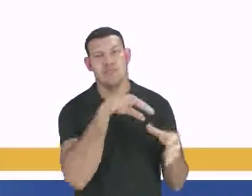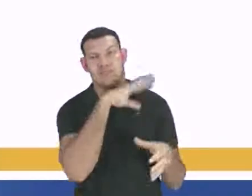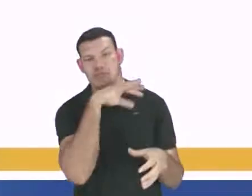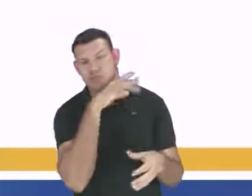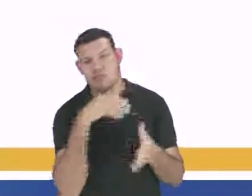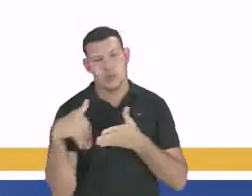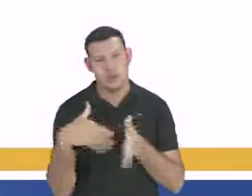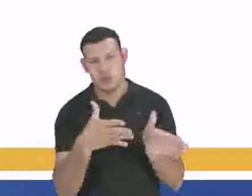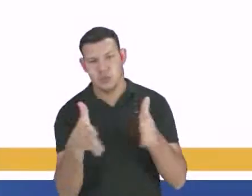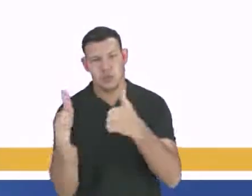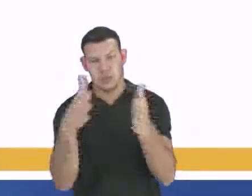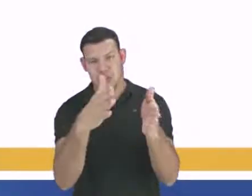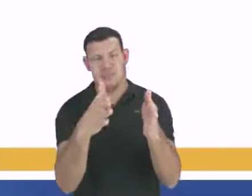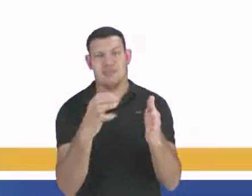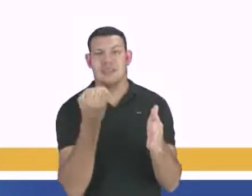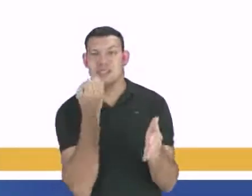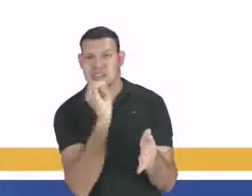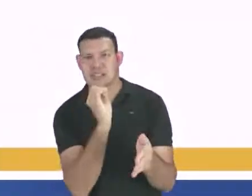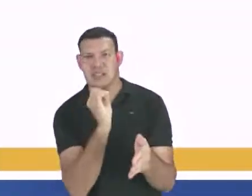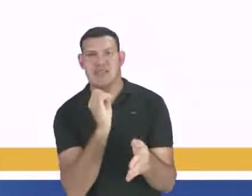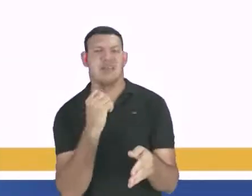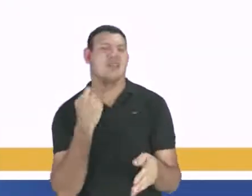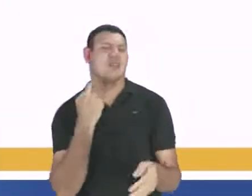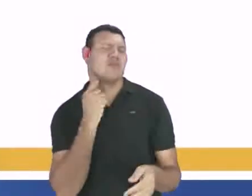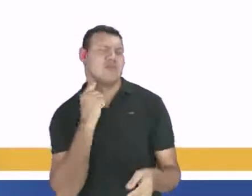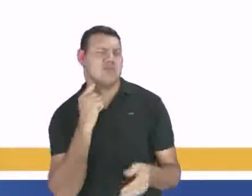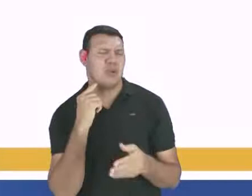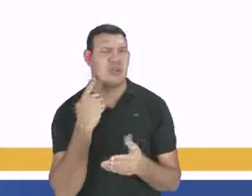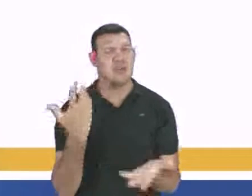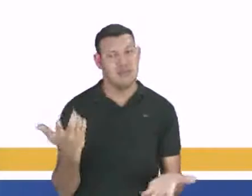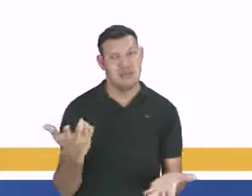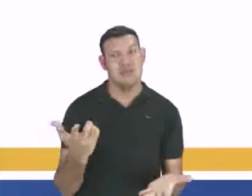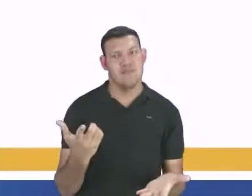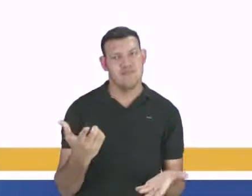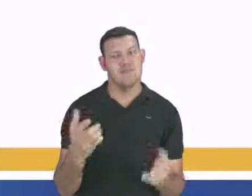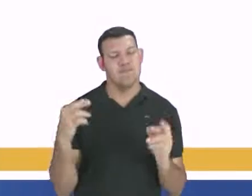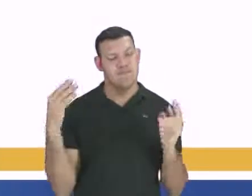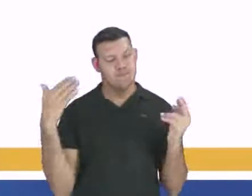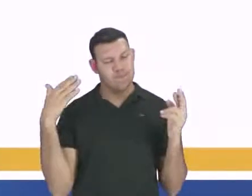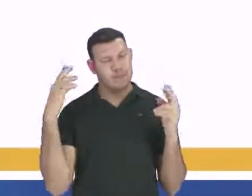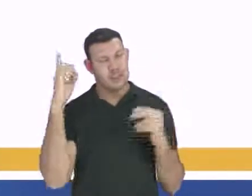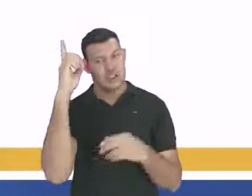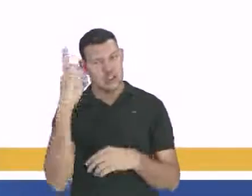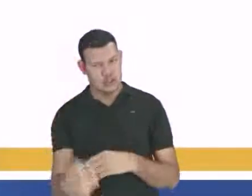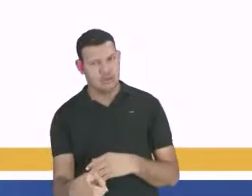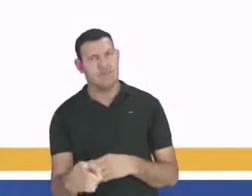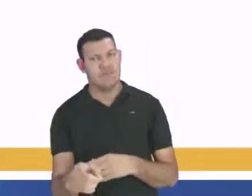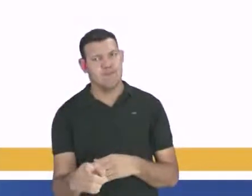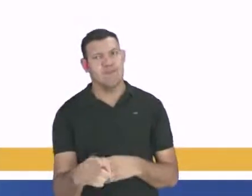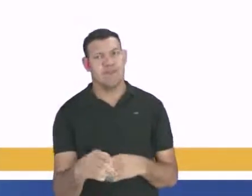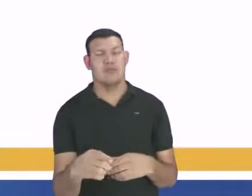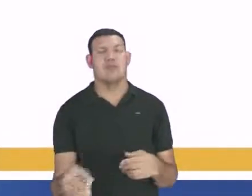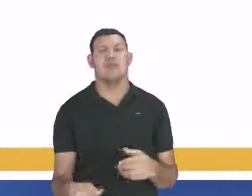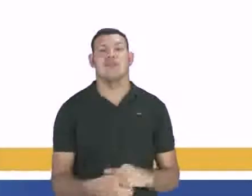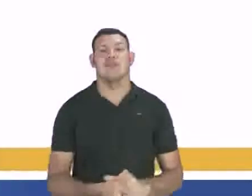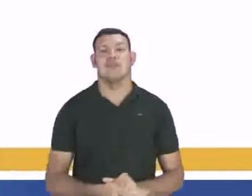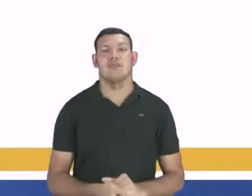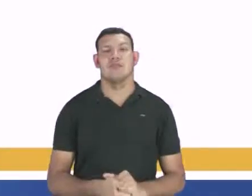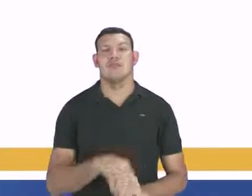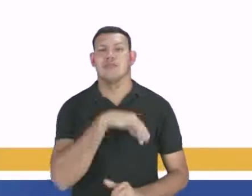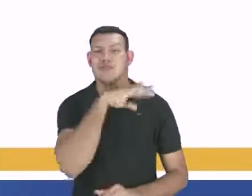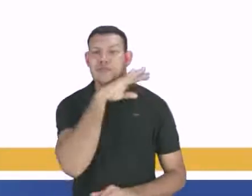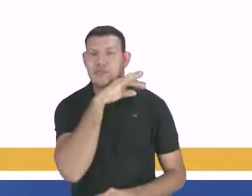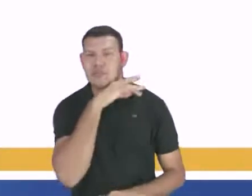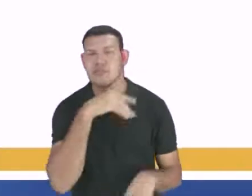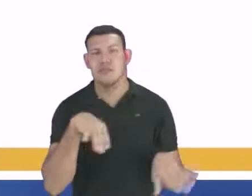rios, né? Se o rio está muito poluído, né, essa poluição vai agir diretamente, né, na morte de espécies animais e vegetais, tá? Você